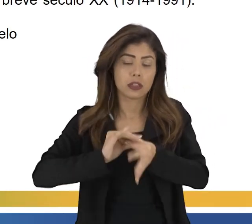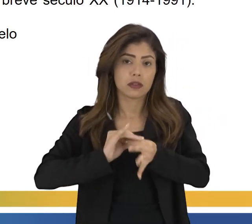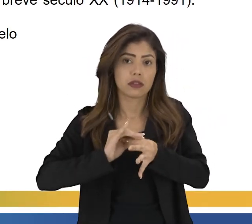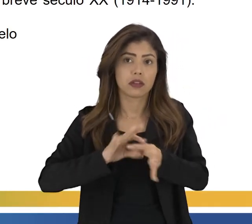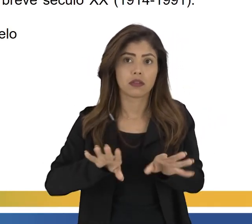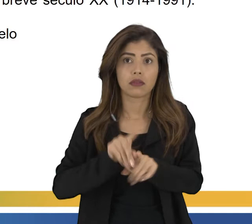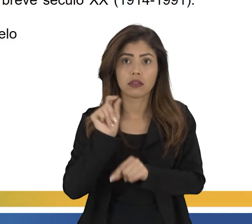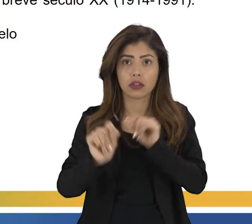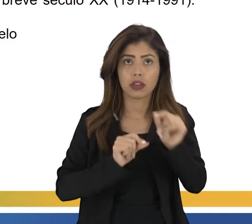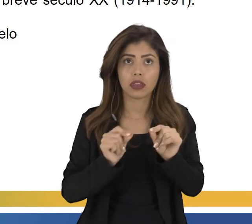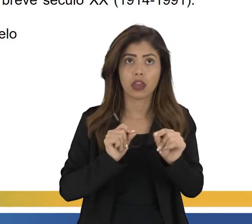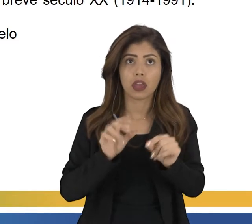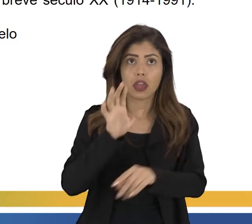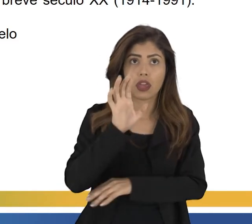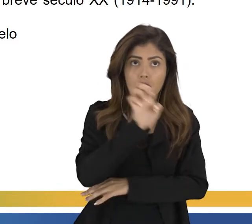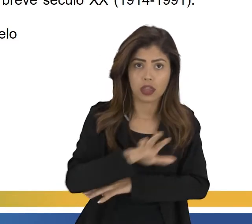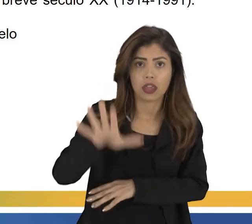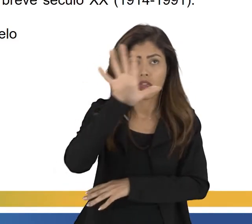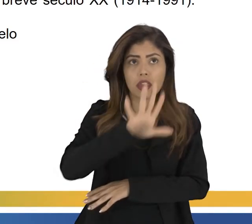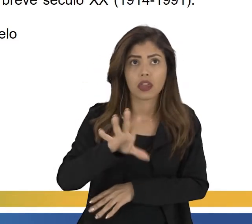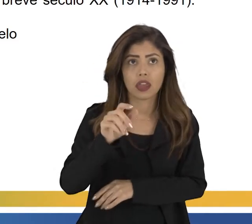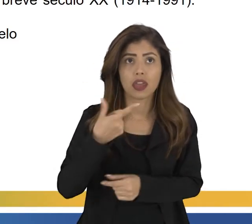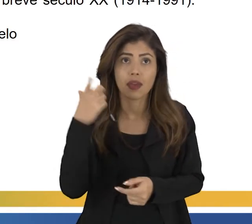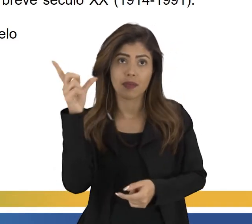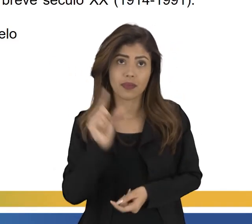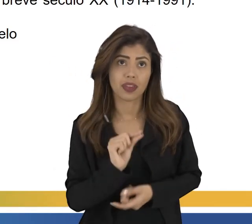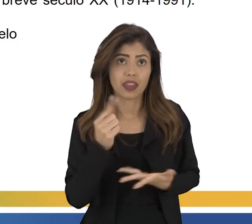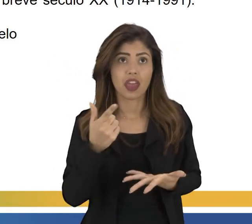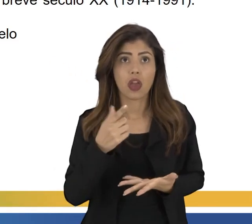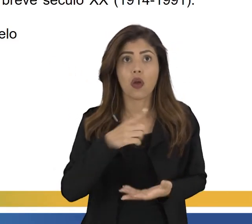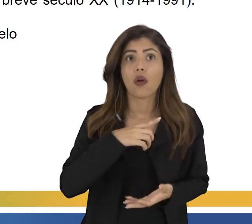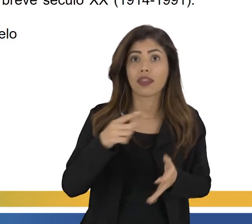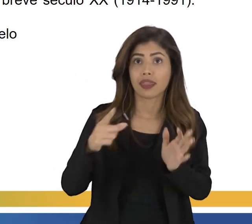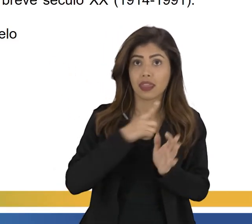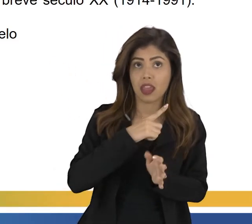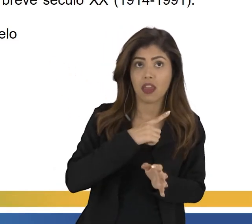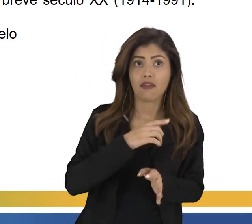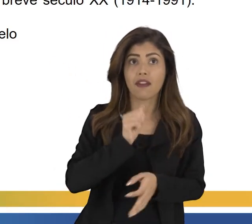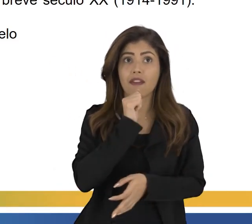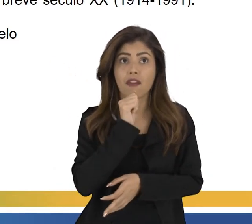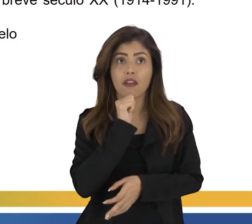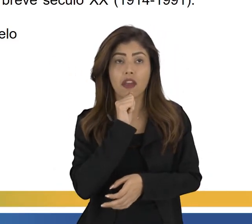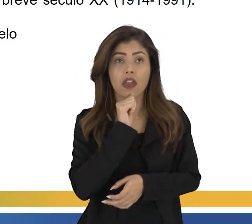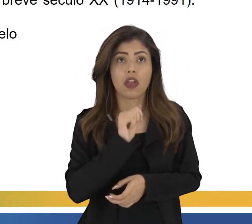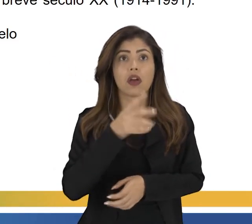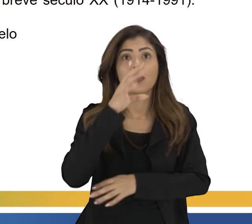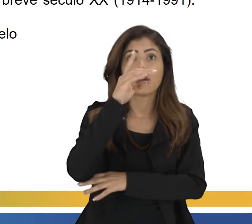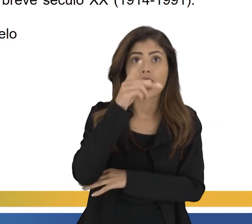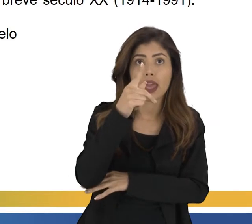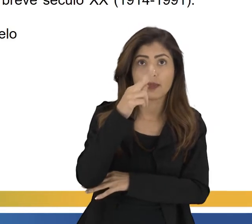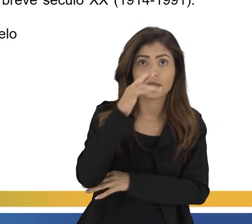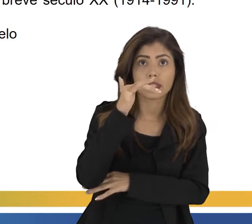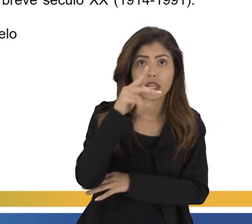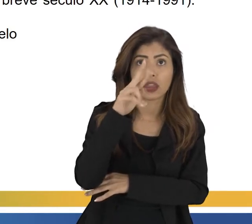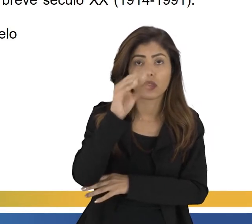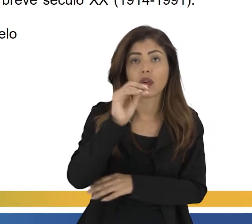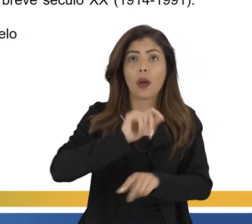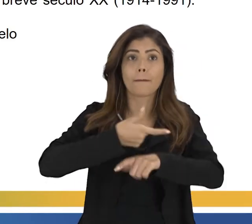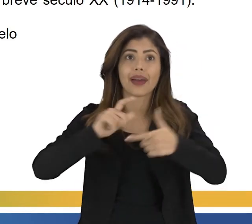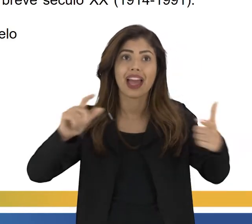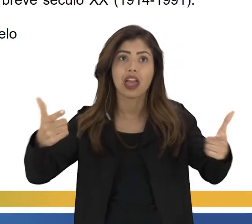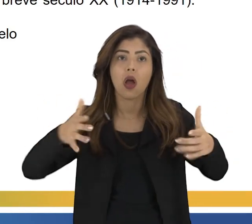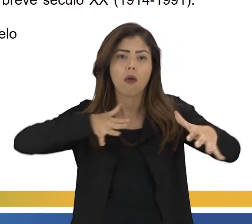continentes menos afortunados, se tornaram o epicentro deste, que foi o maior